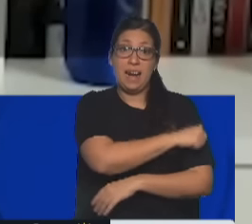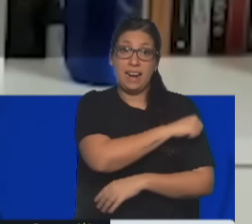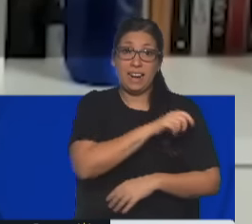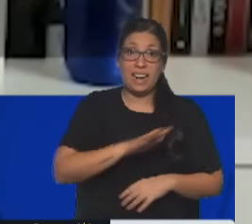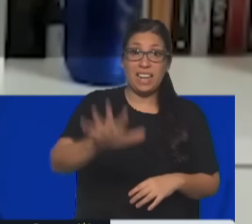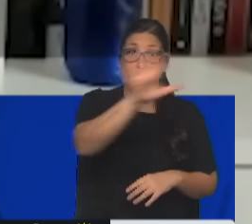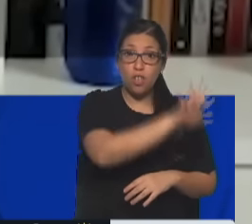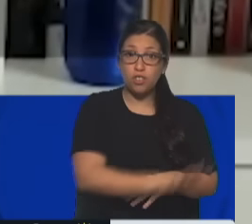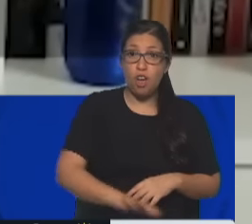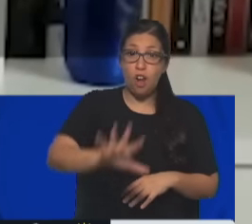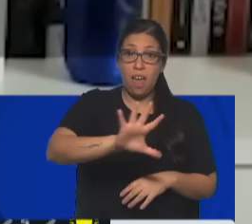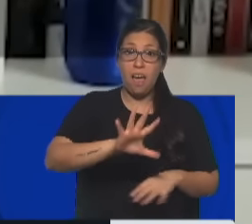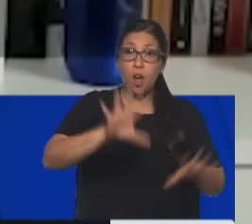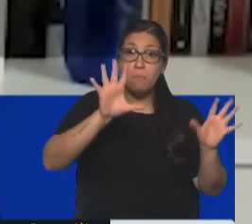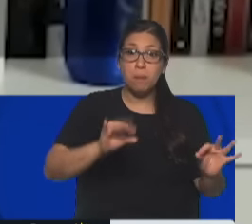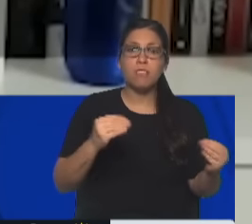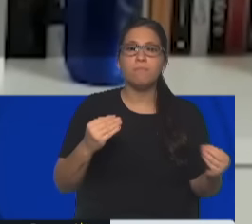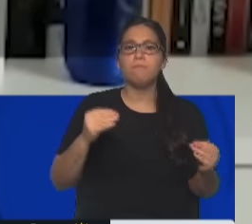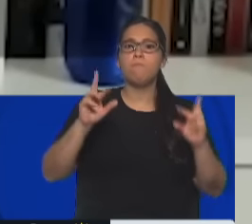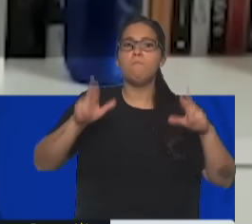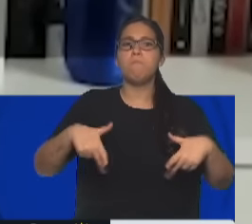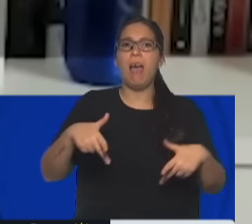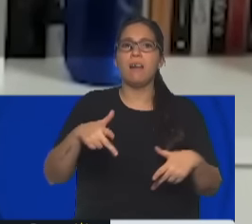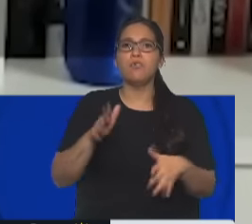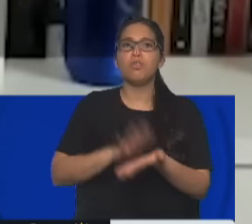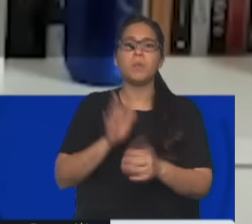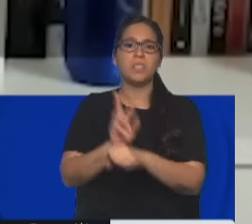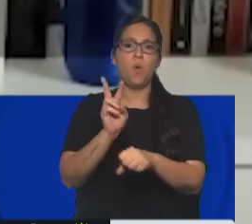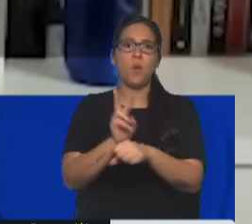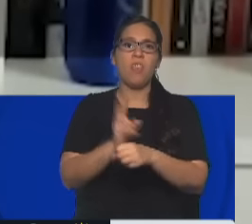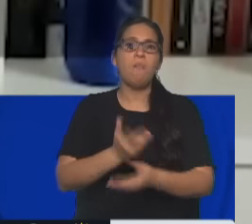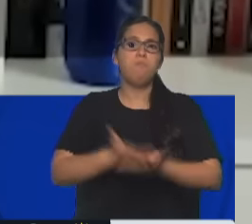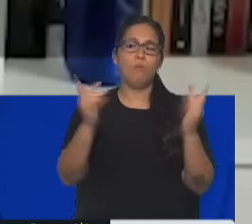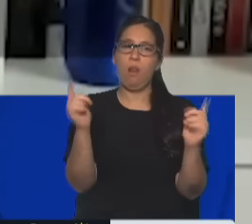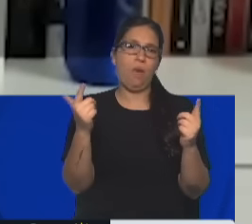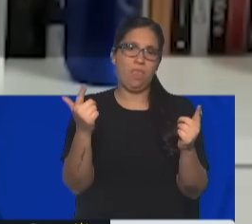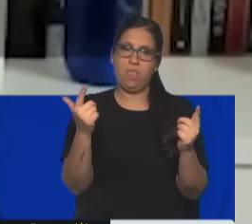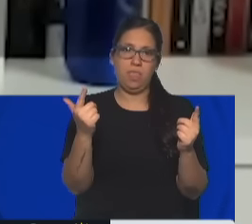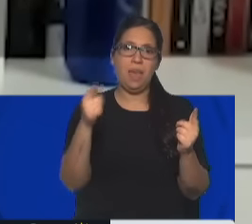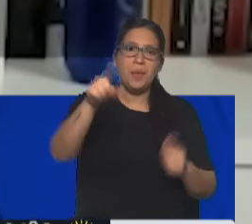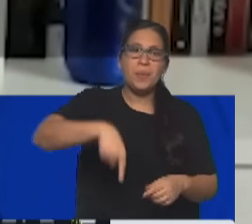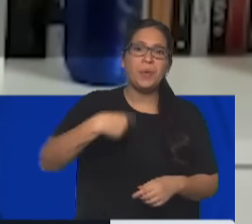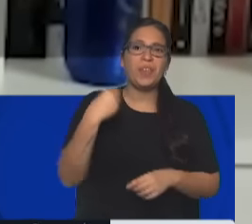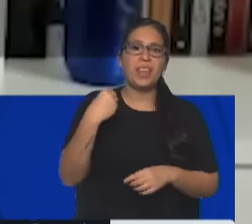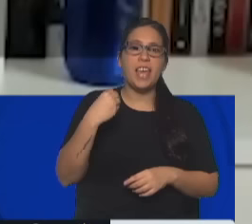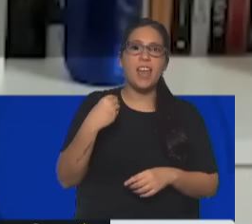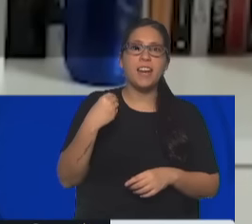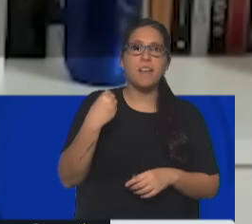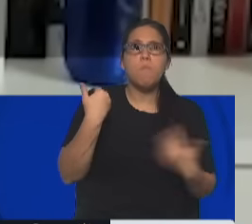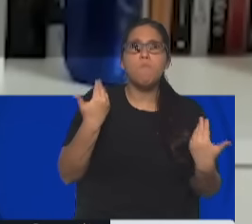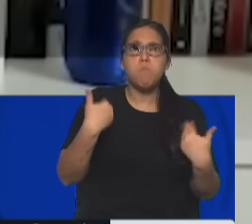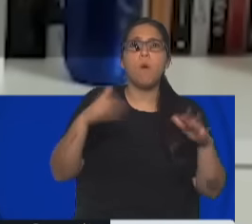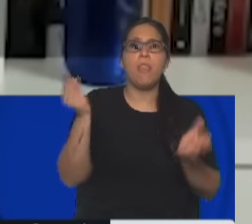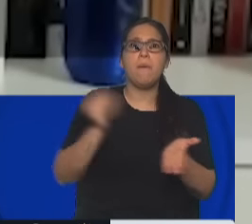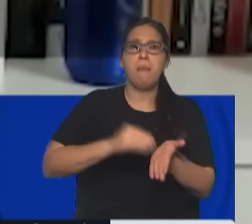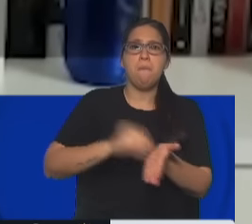hoje, em que ele não tem um planejamento maior com relação à segurança pública, e o que ele acaba fazendo é gerar letalidade acima de letalidade.